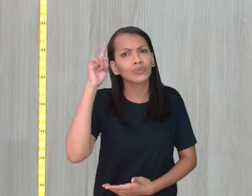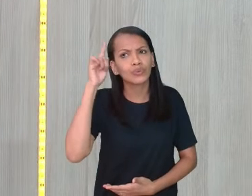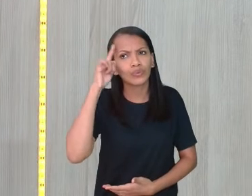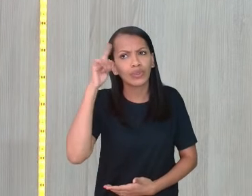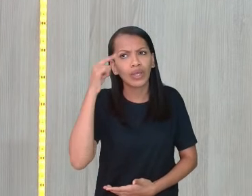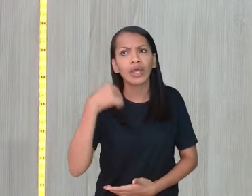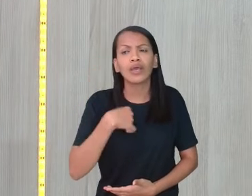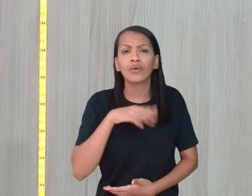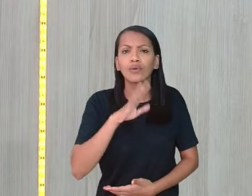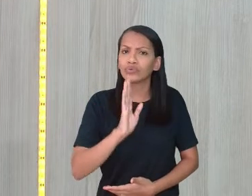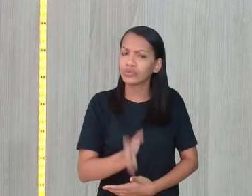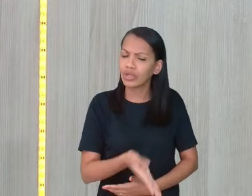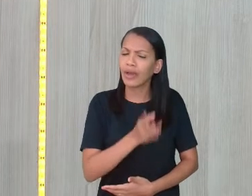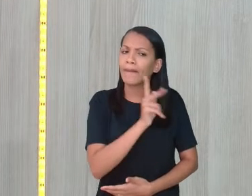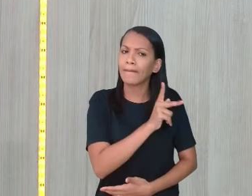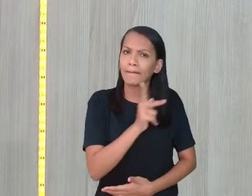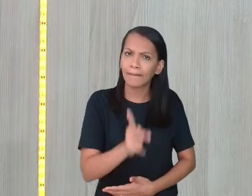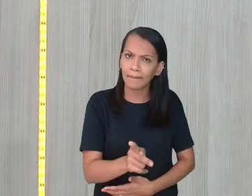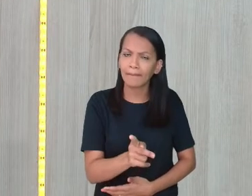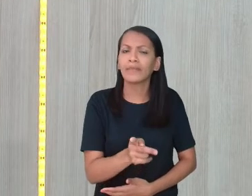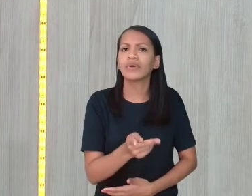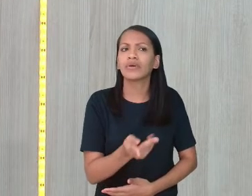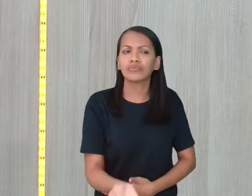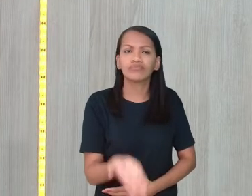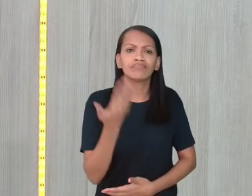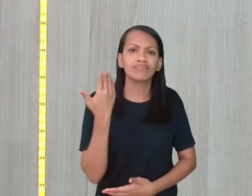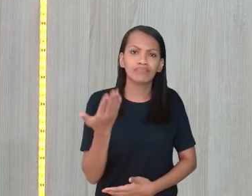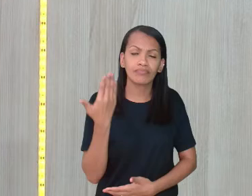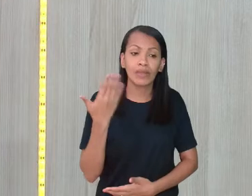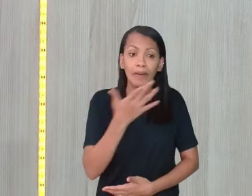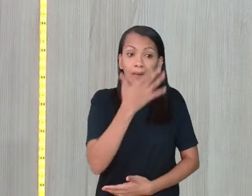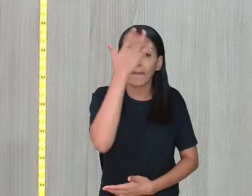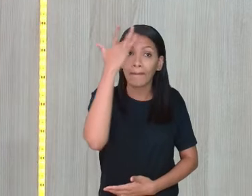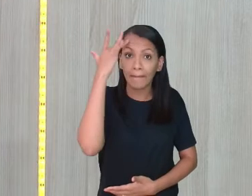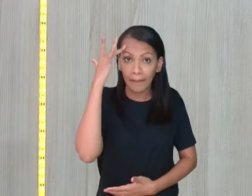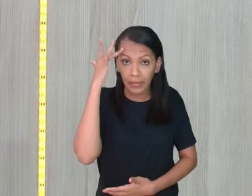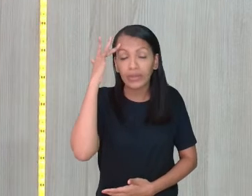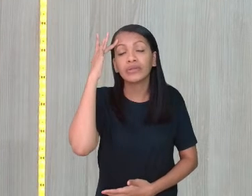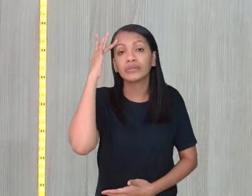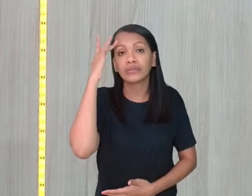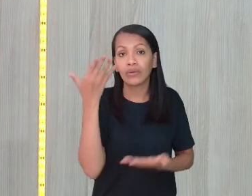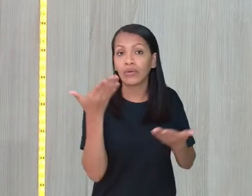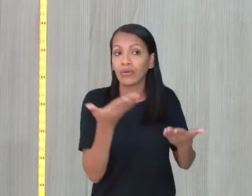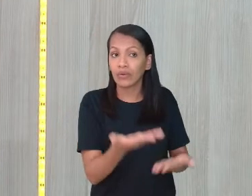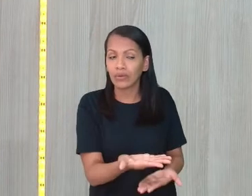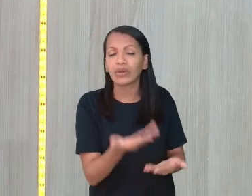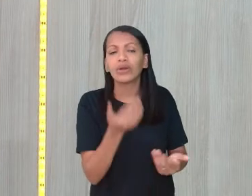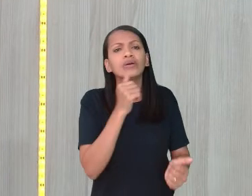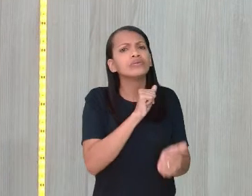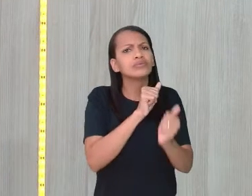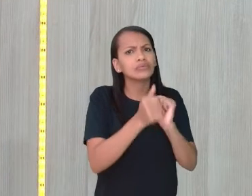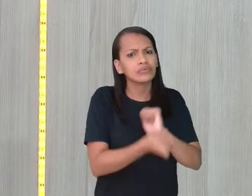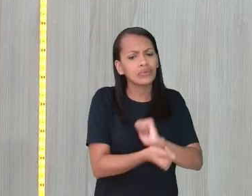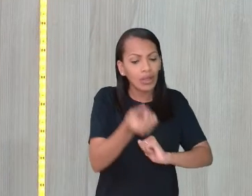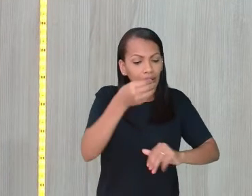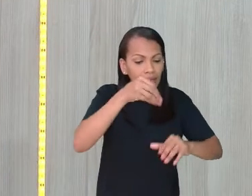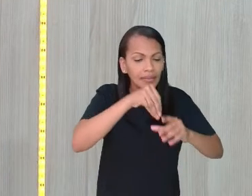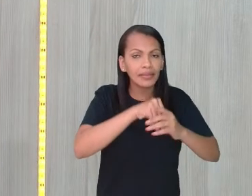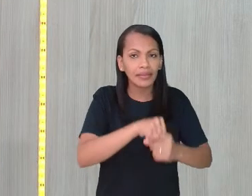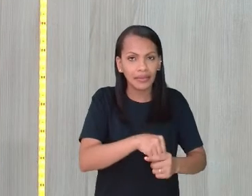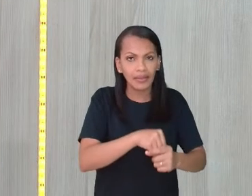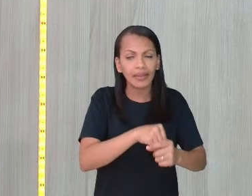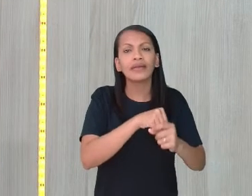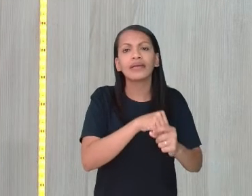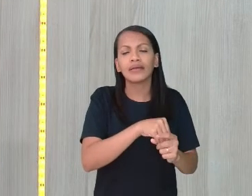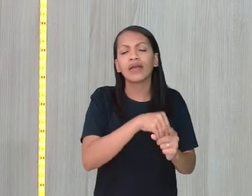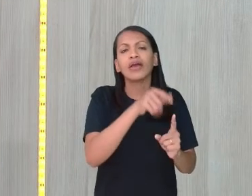né? Eu já fui professor de pessoas que estão aí no esporte, que vão para